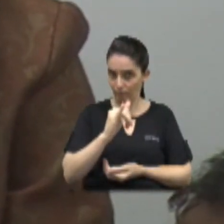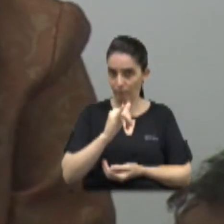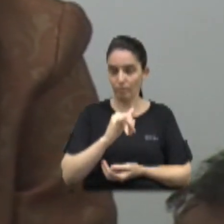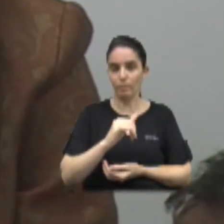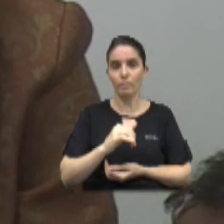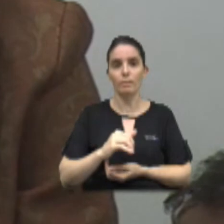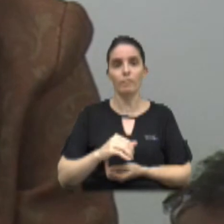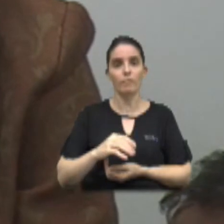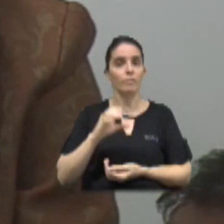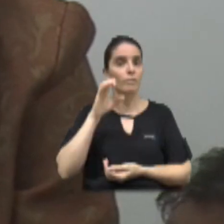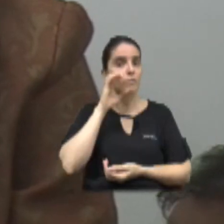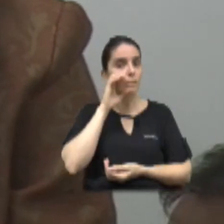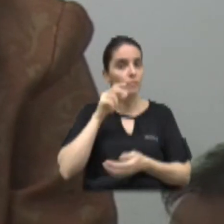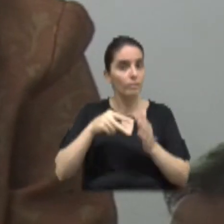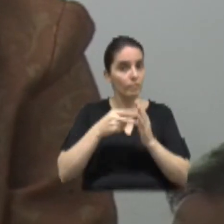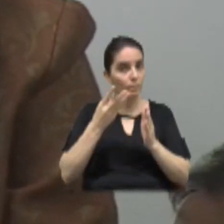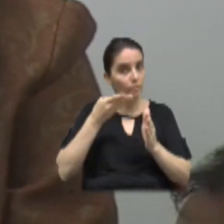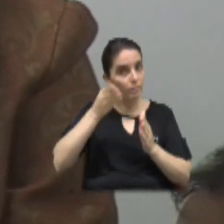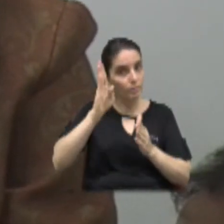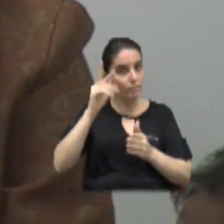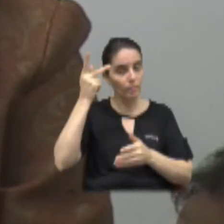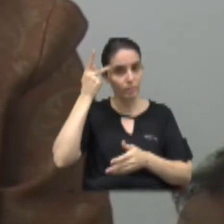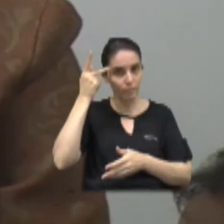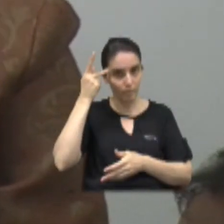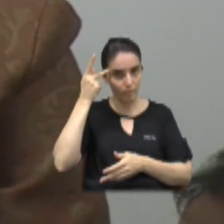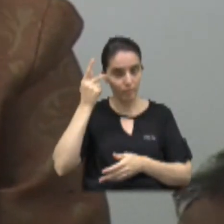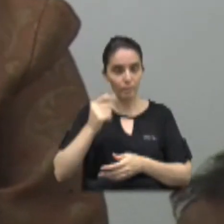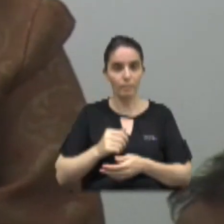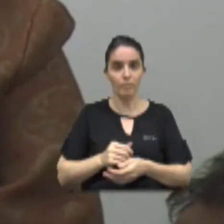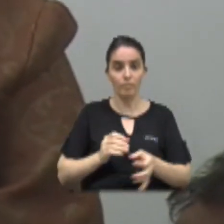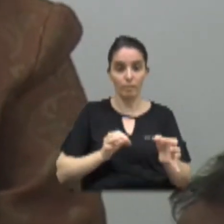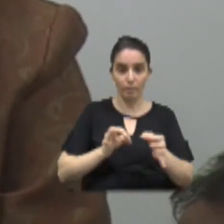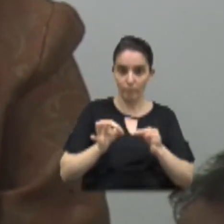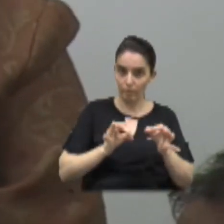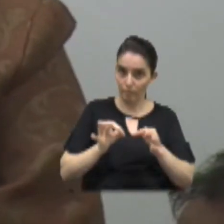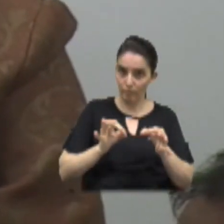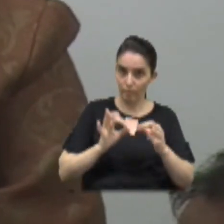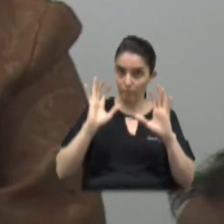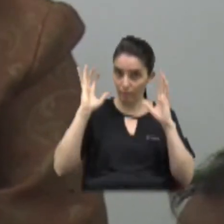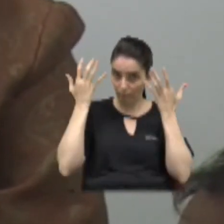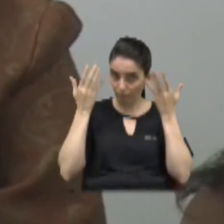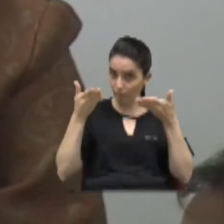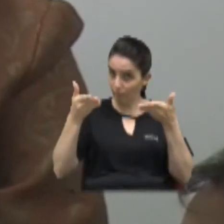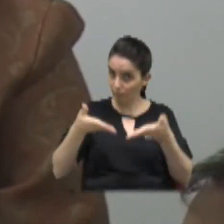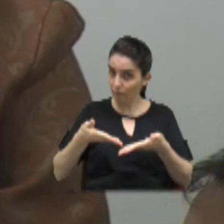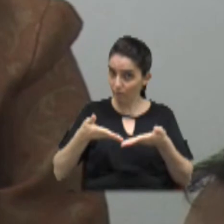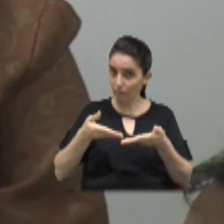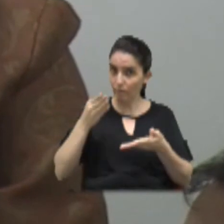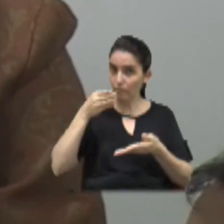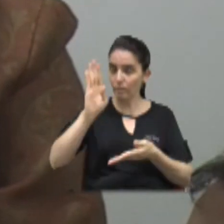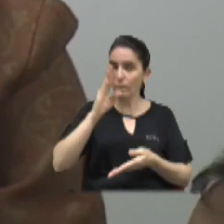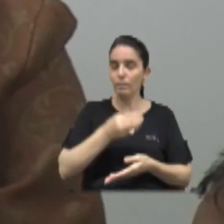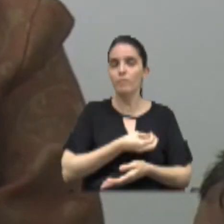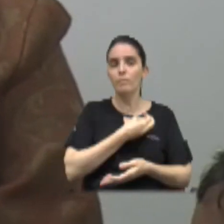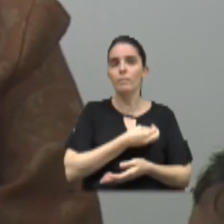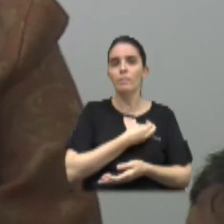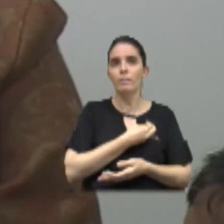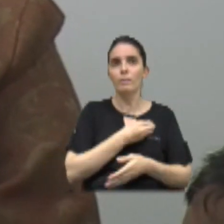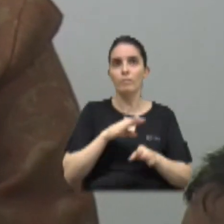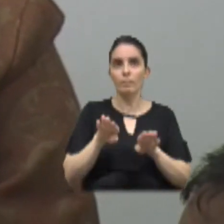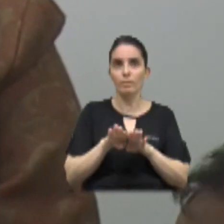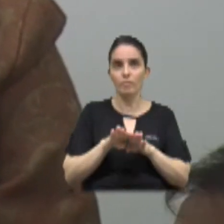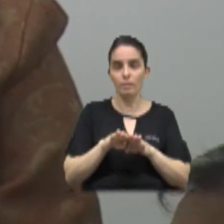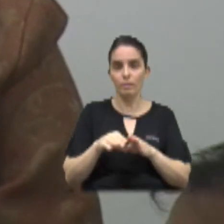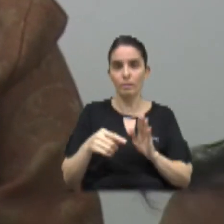fui participar, e inclusive na organização desse evento de hoje, eu estive presente também. Inclusive eu trouxe aqui em